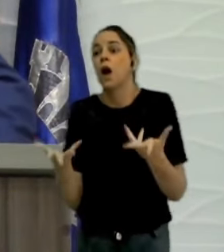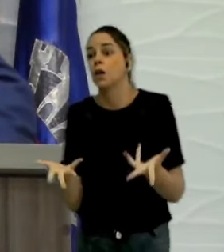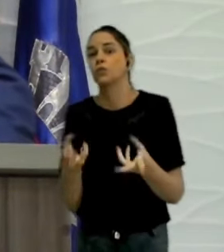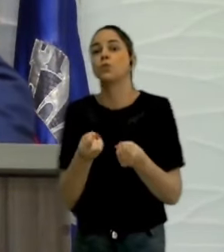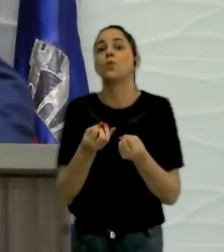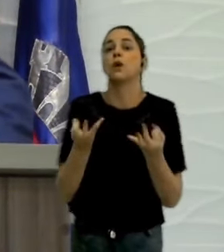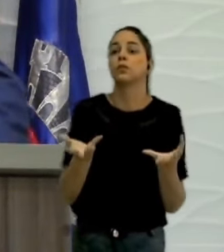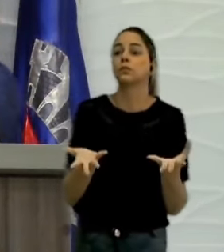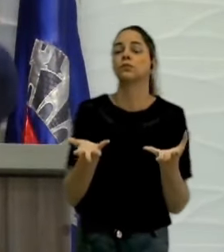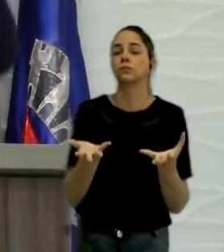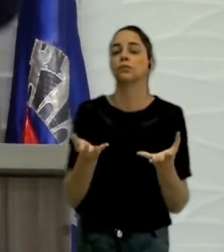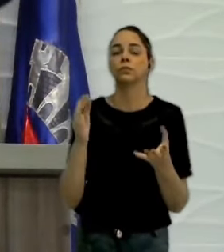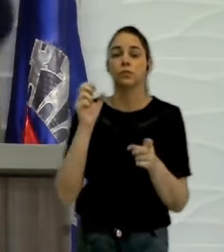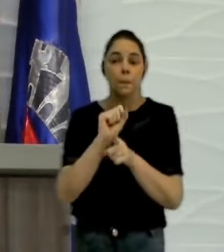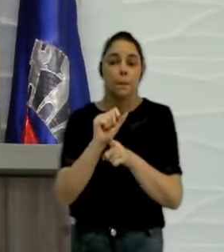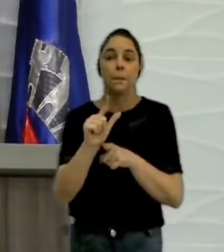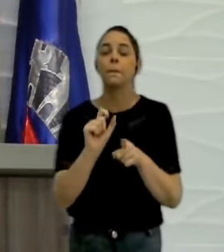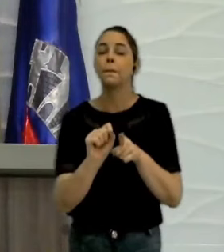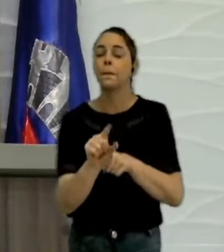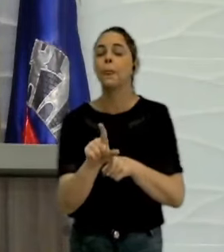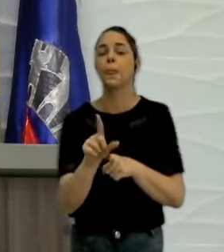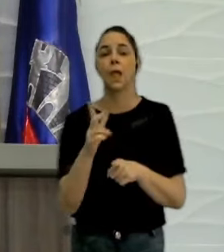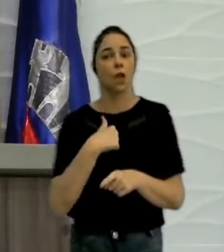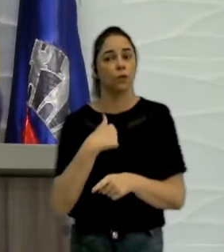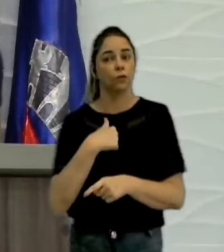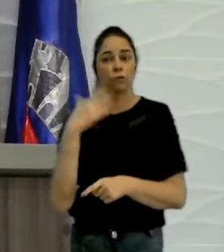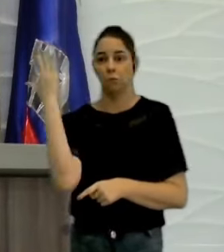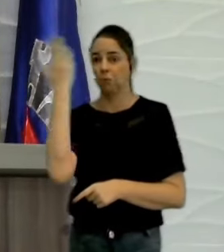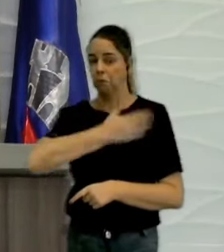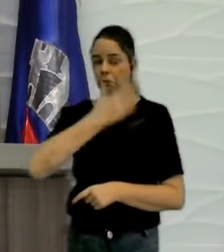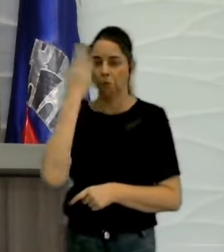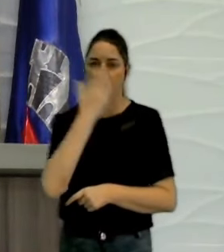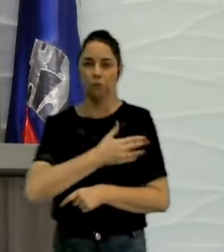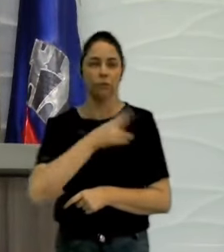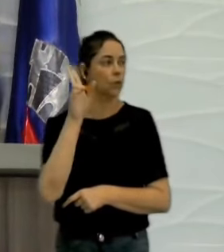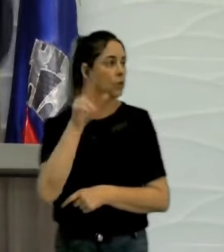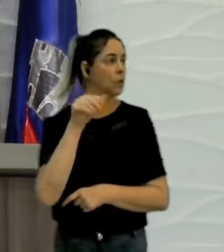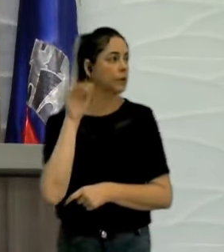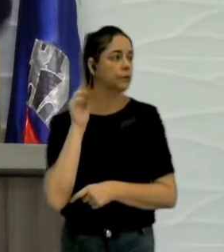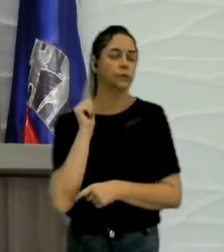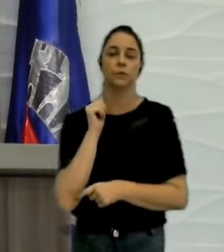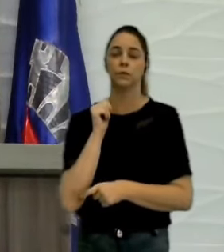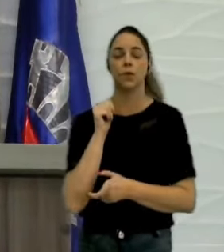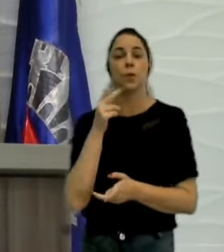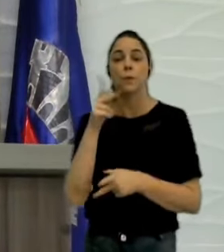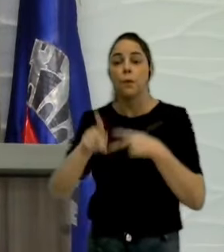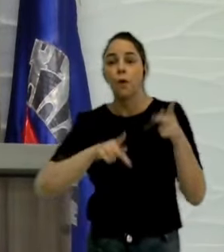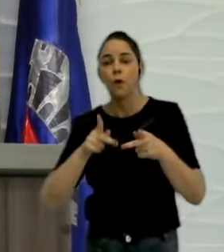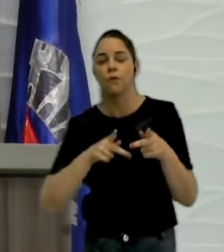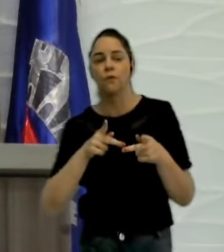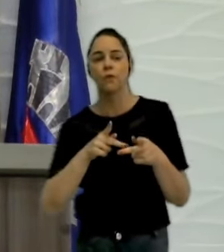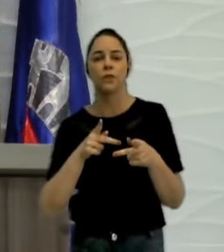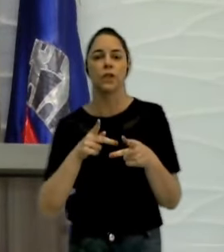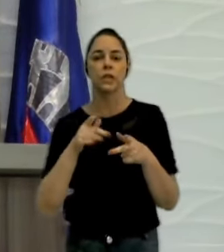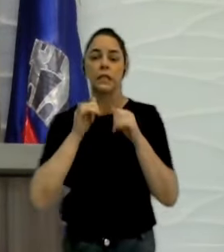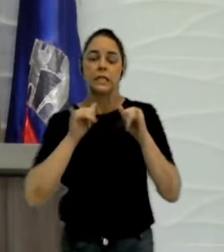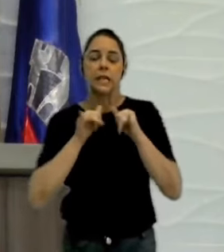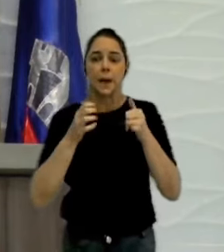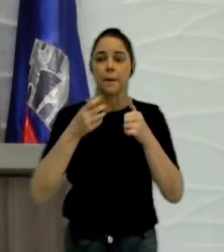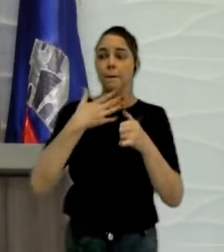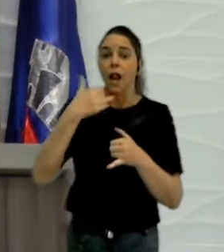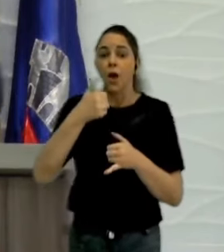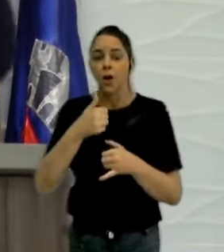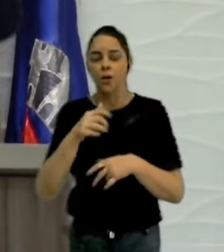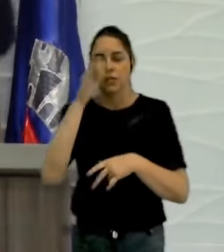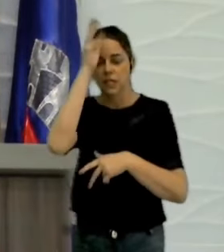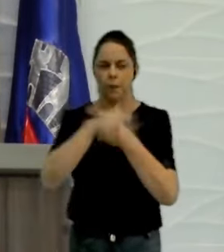aluguel. Eu nunca vi um povo que diz que quer vir para melhorar São